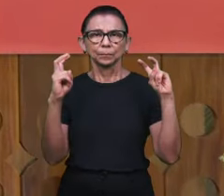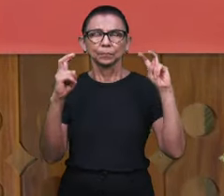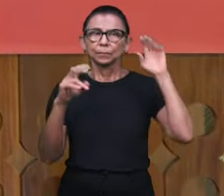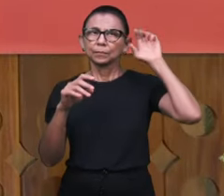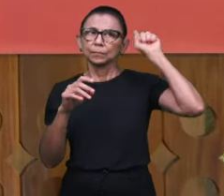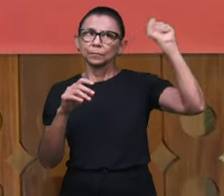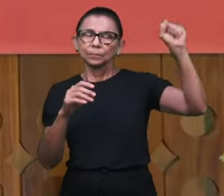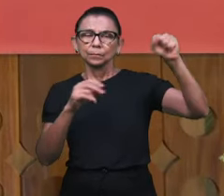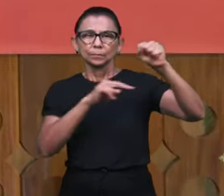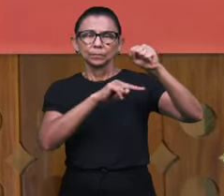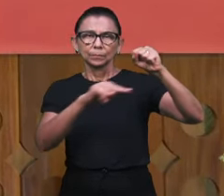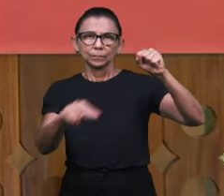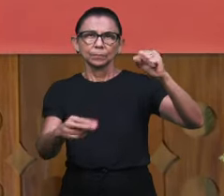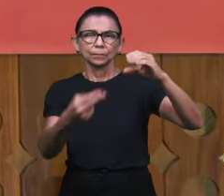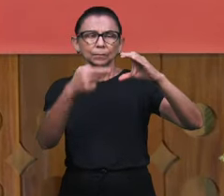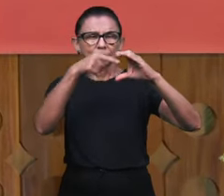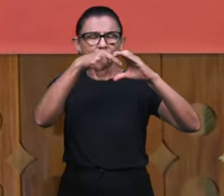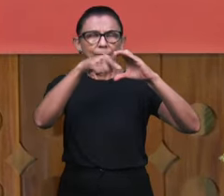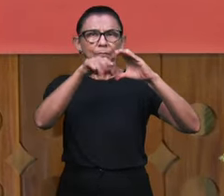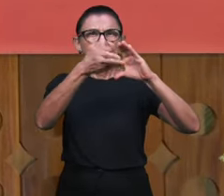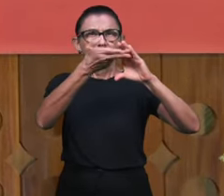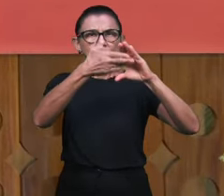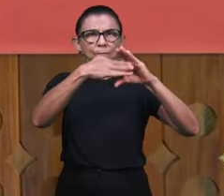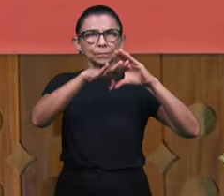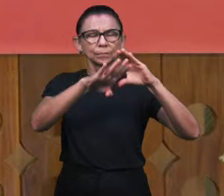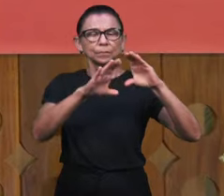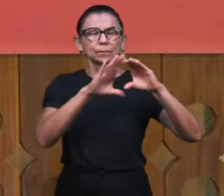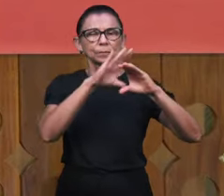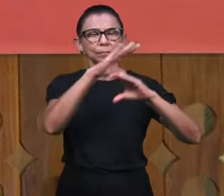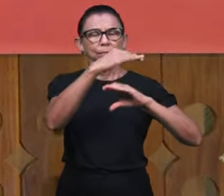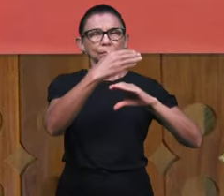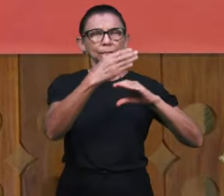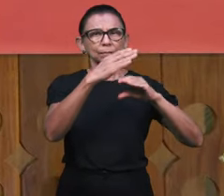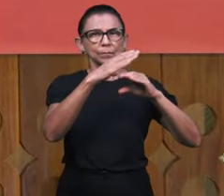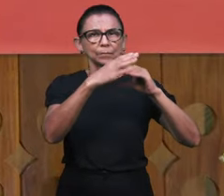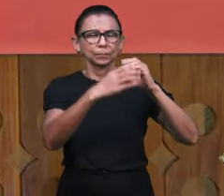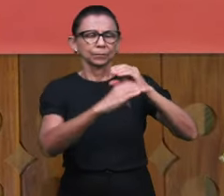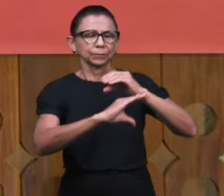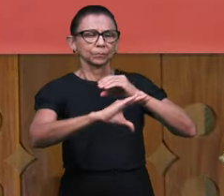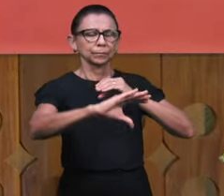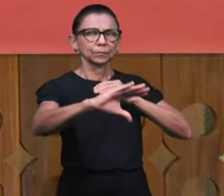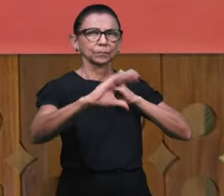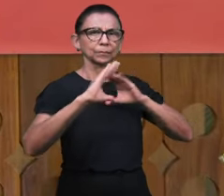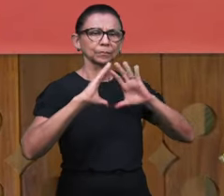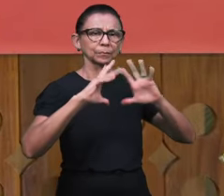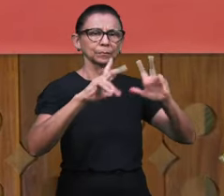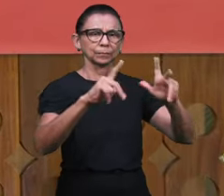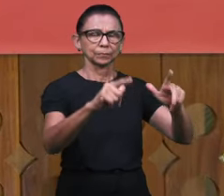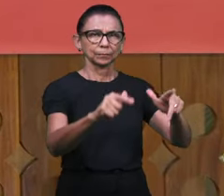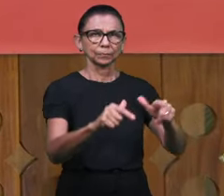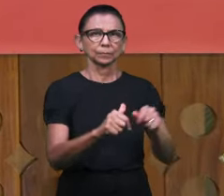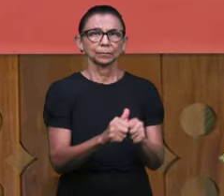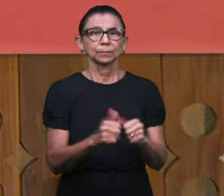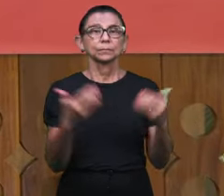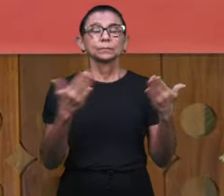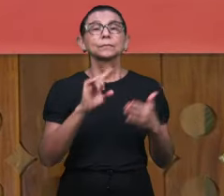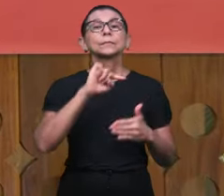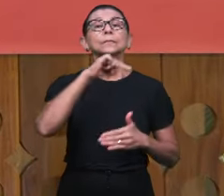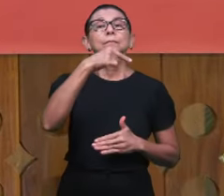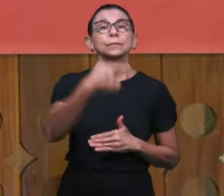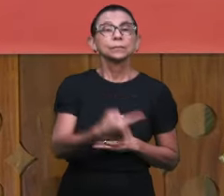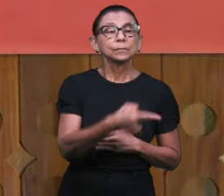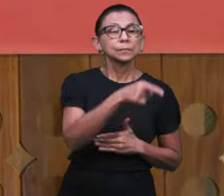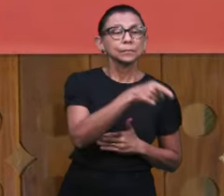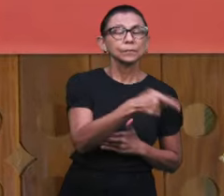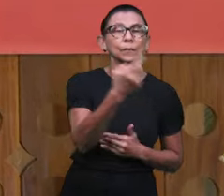depois fogo, batismo com o Espírito Santo, é o instrumento agora para ser usado, ele tem que ser batizado com o